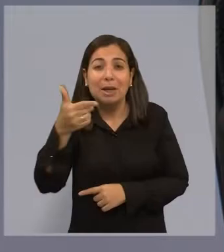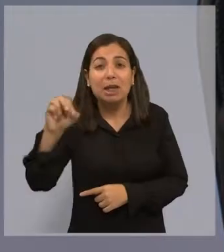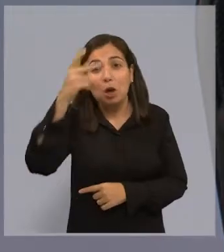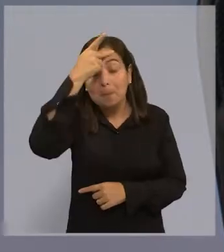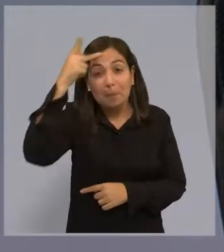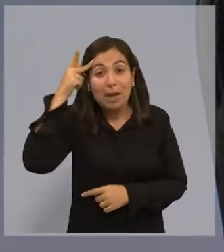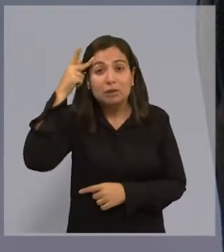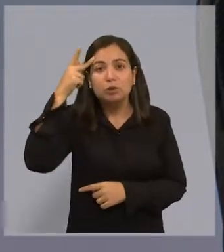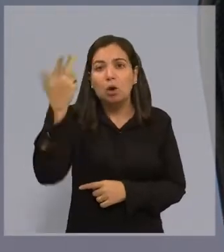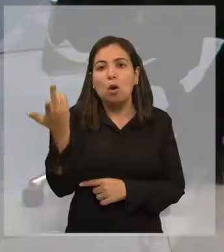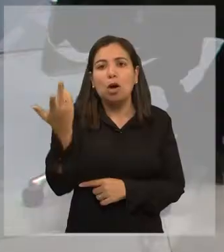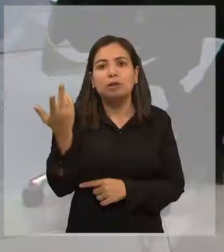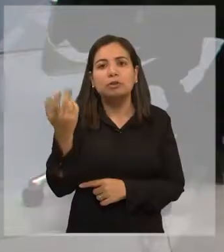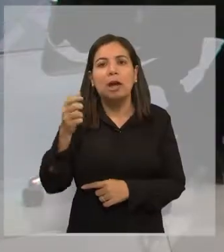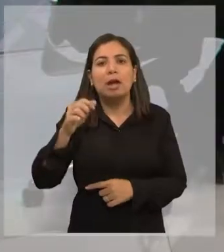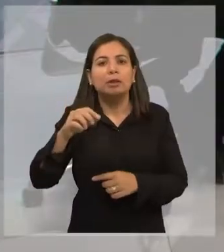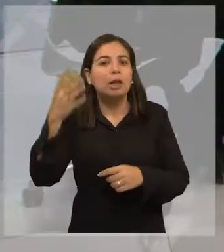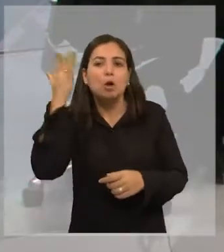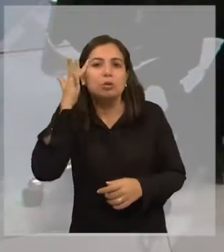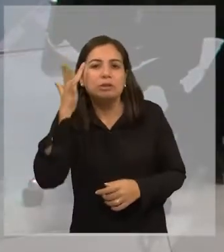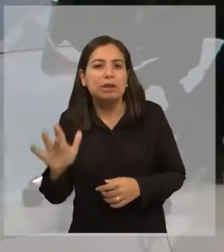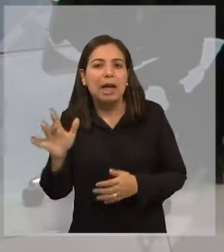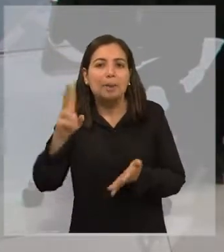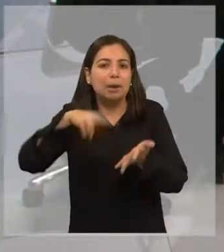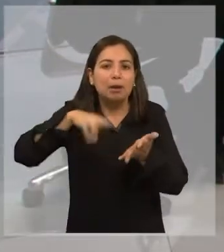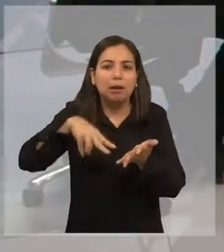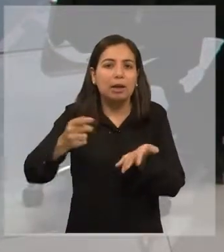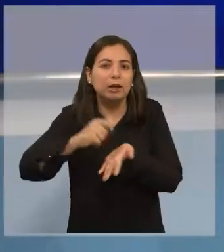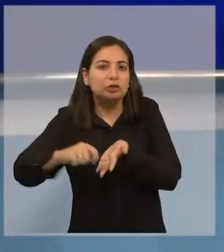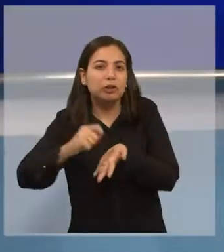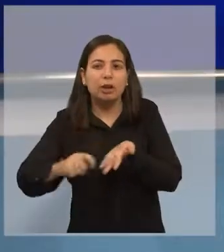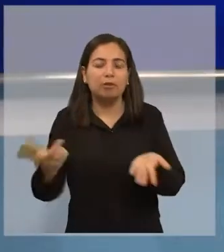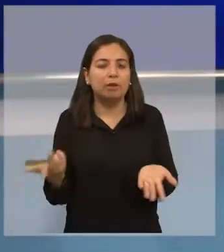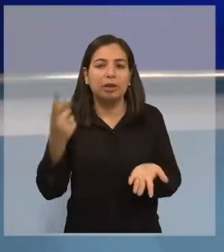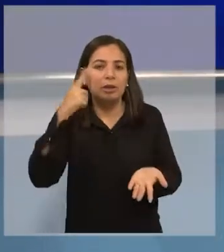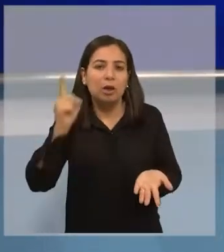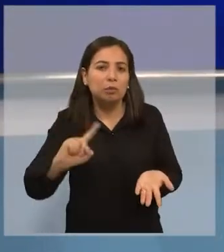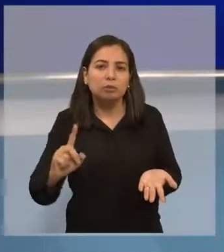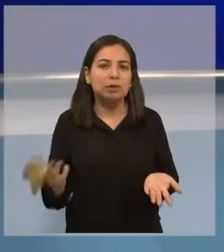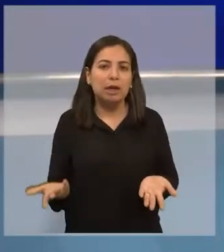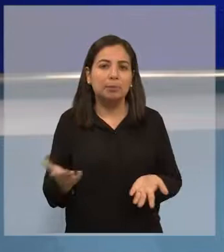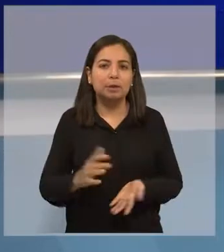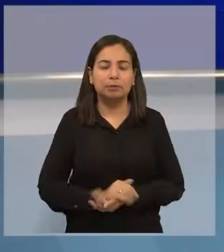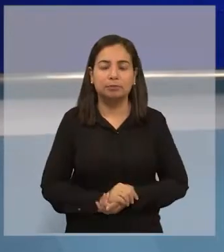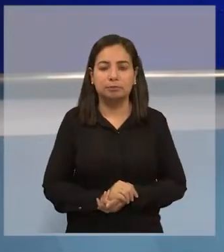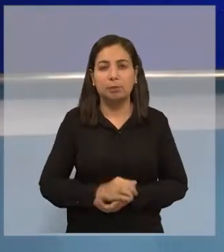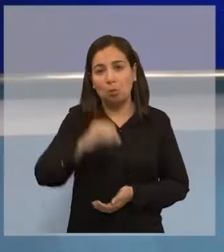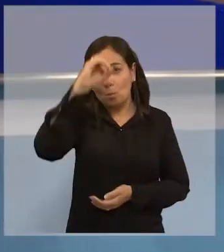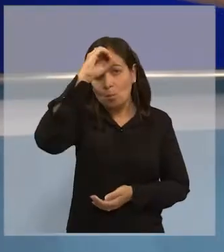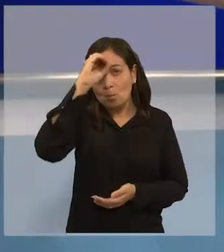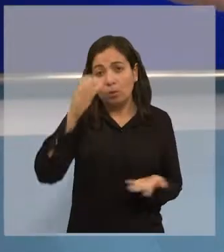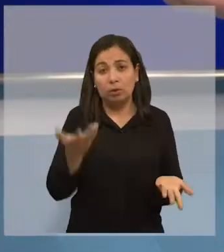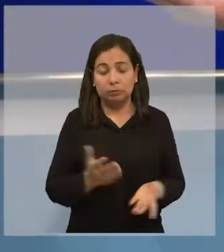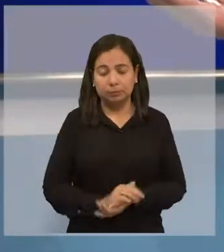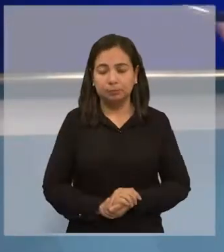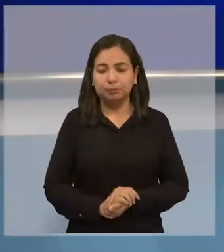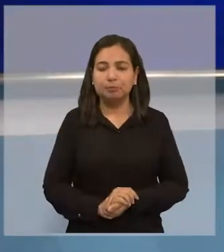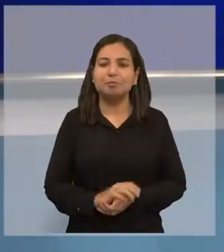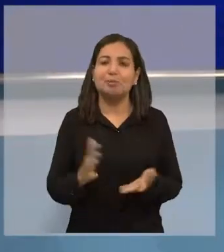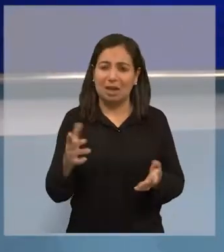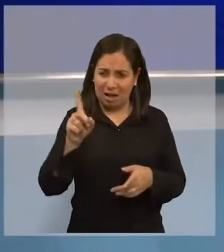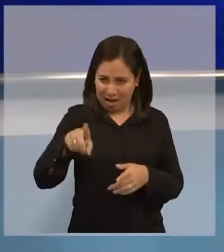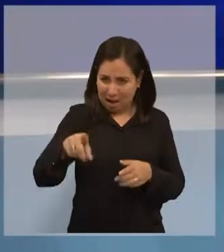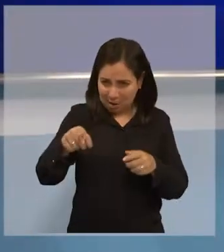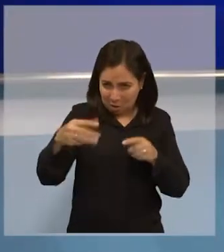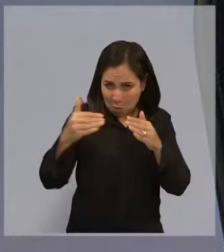analfabetos funcionais. Você tem hoje uma geração que nem trabalha e nem estuda. E você está defendendo que essa reforma da Previdência seja aprovada? Não, eu quero dizer que